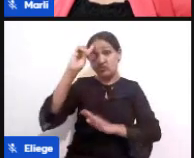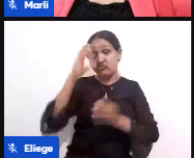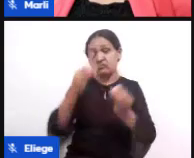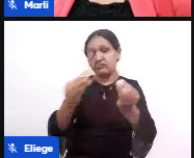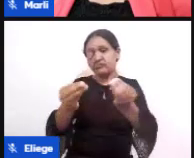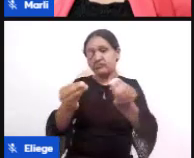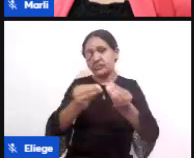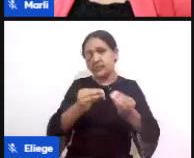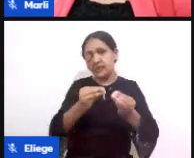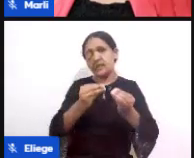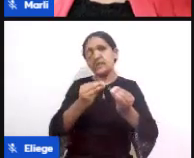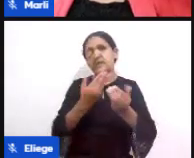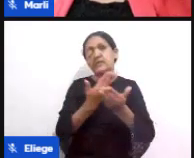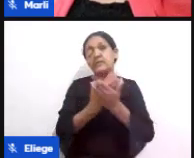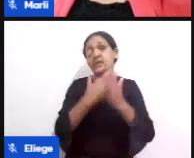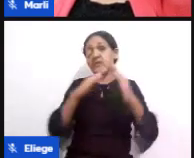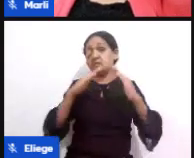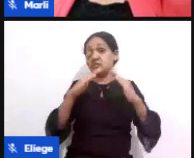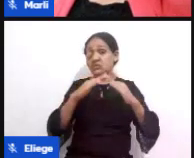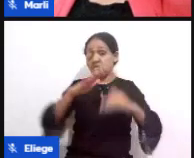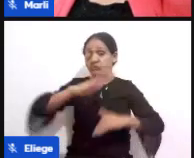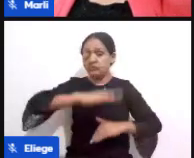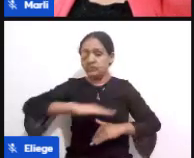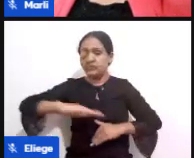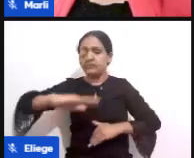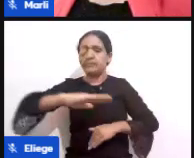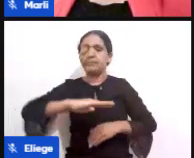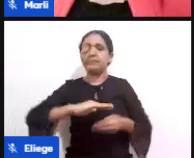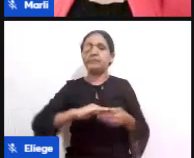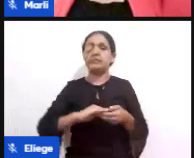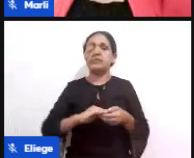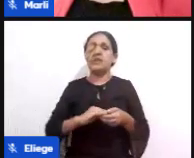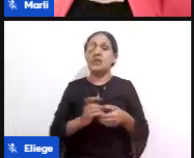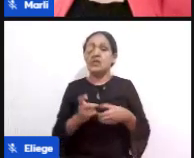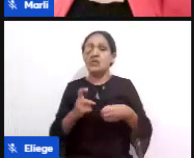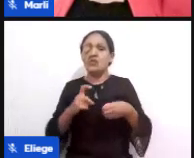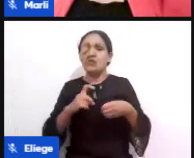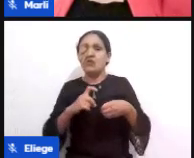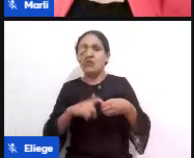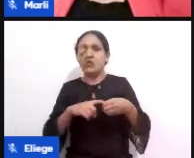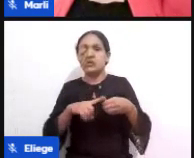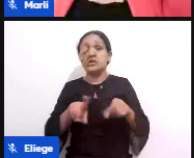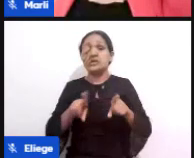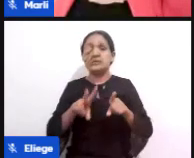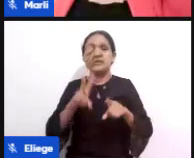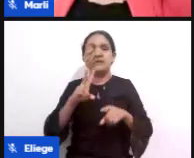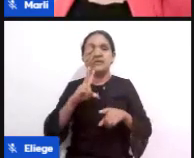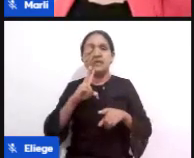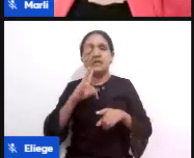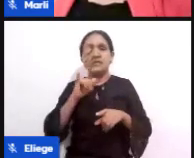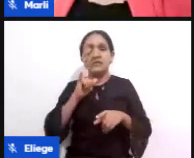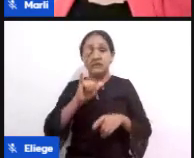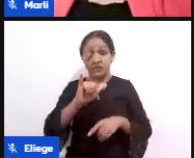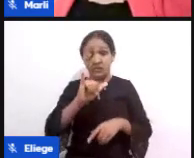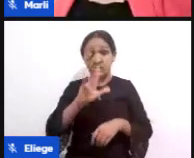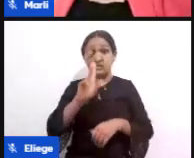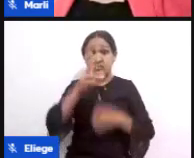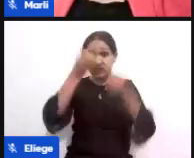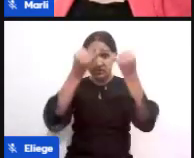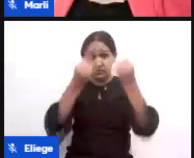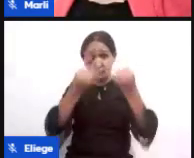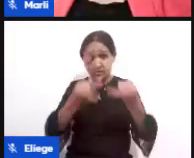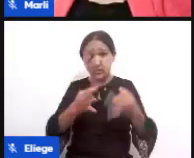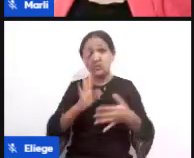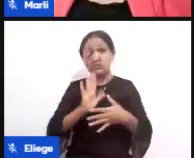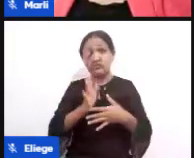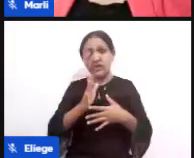âmbito escolar. Ok? E voltando ali para Vygotsky, que nós já começamos a conversar sobre isso, eu digo